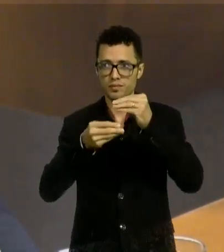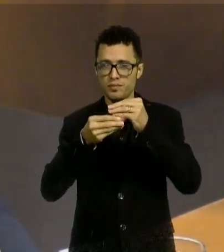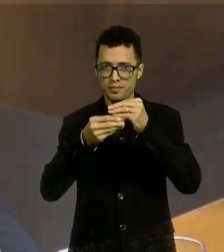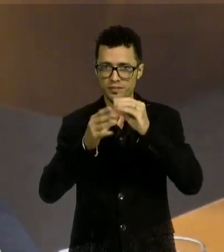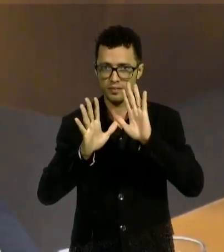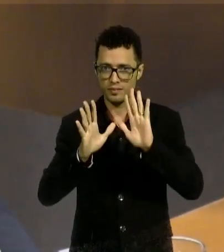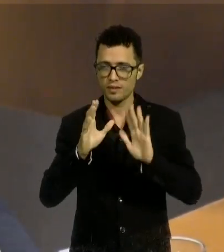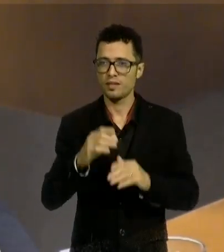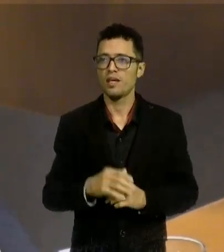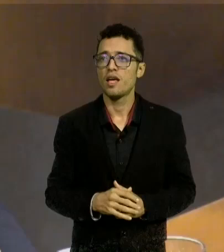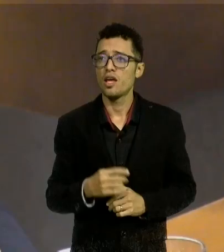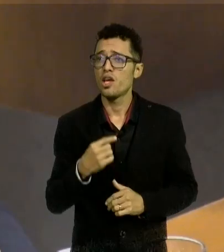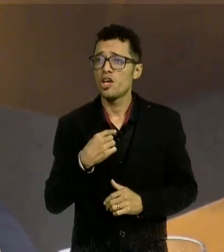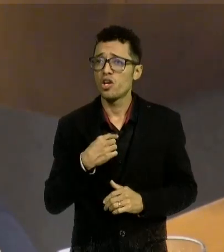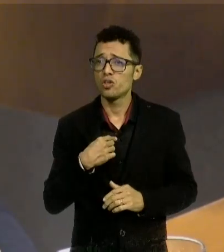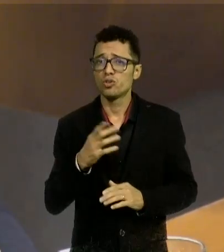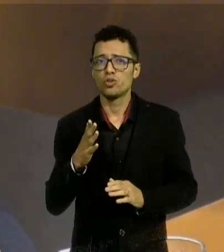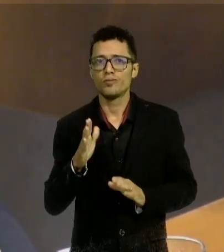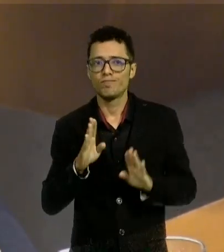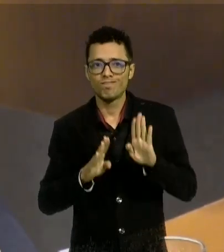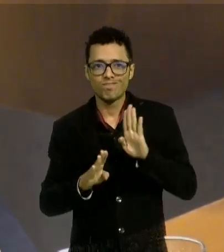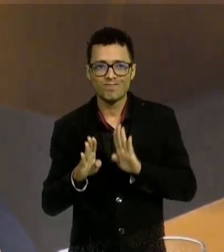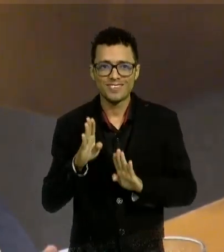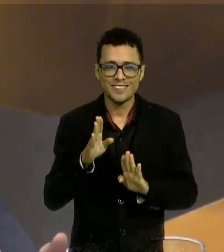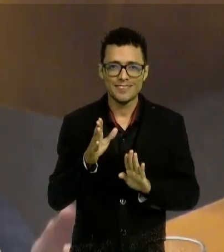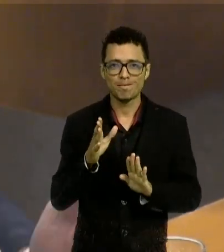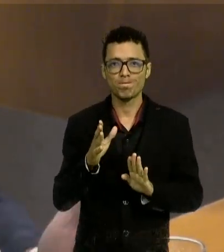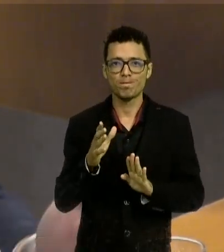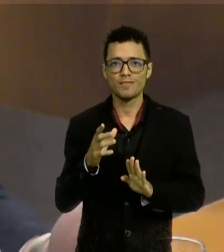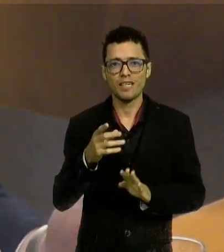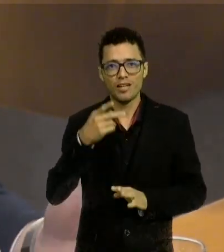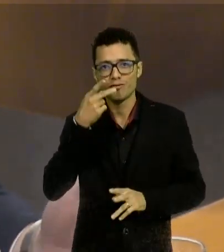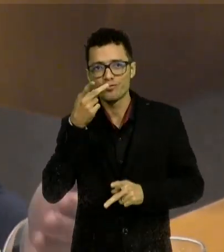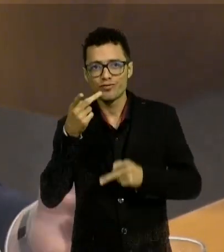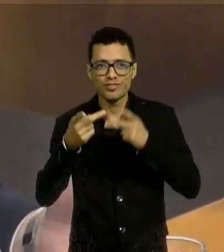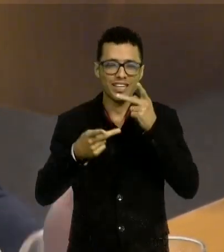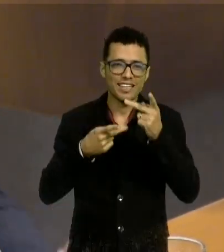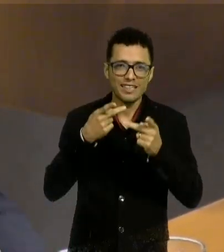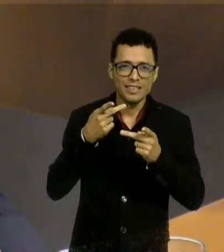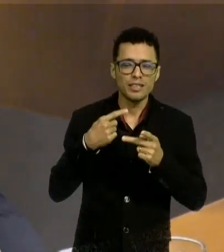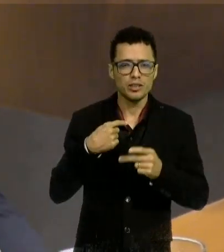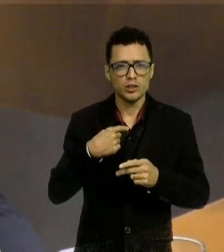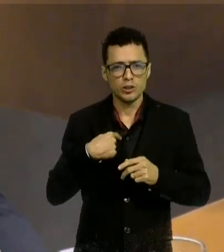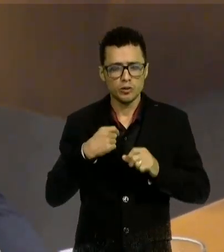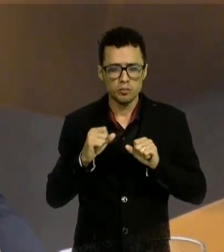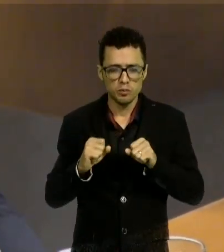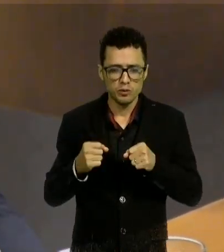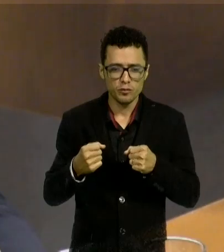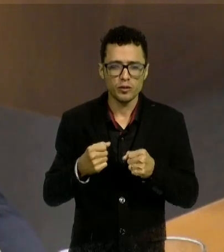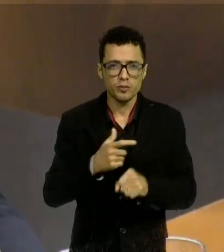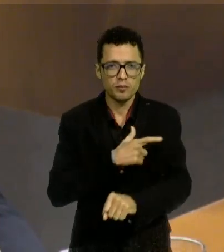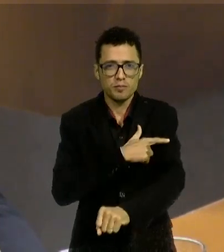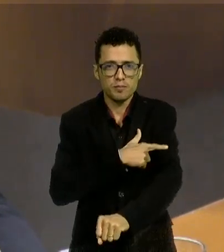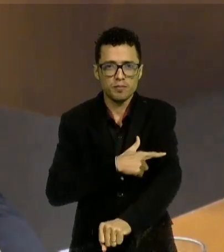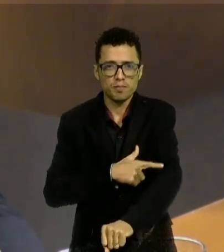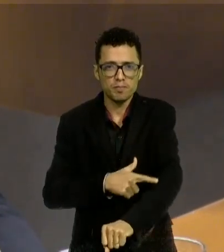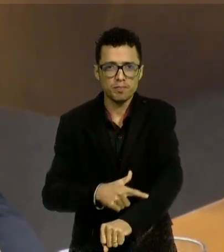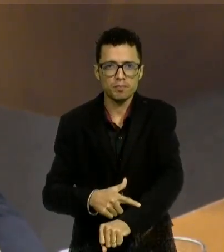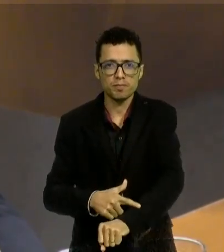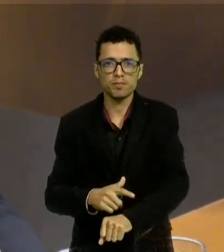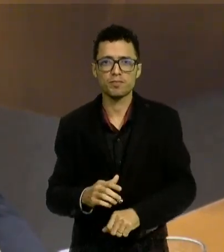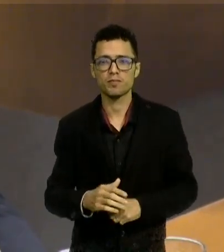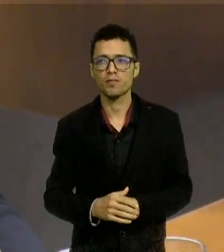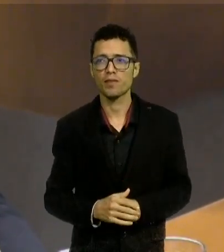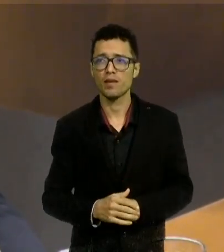cuidadoso com as palavras, né? Procuro sempre ser muito, o máximo possível, educado, mesmo na divergência. Mas Vossa